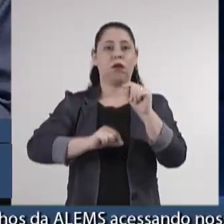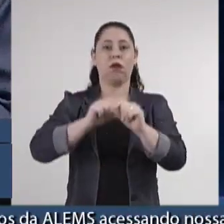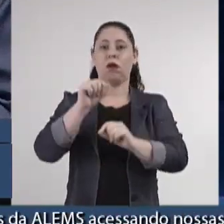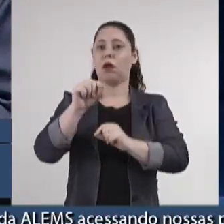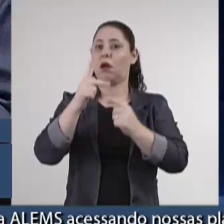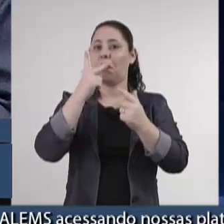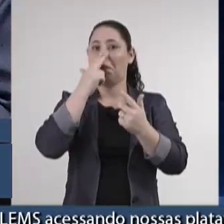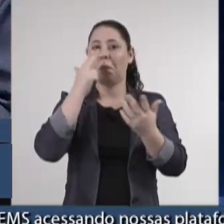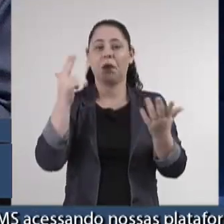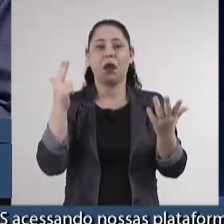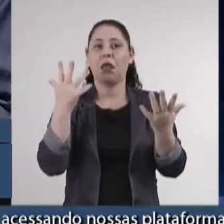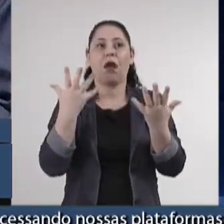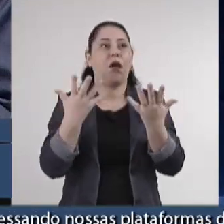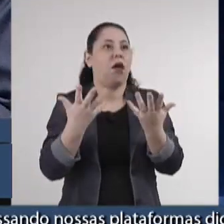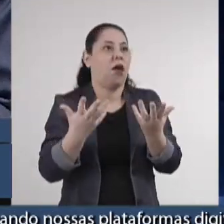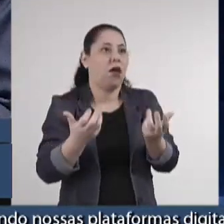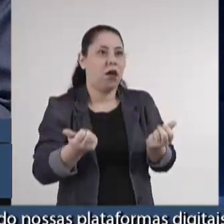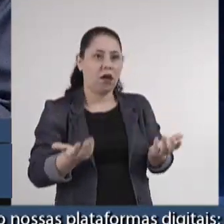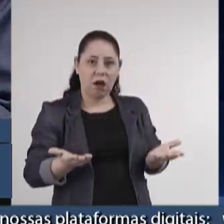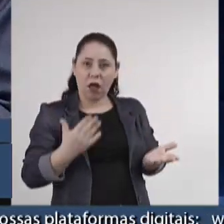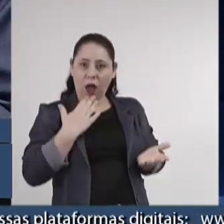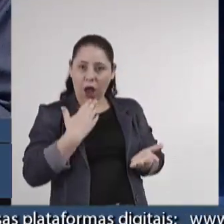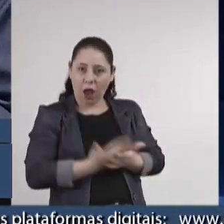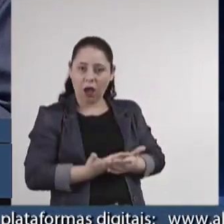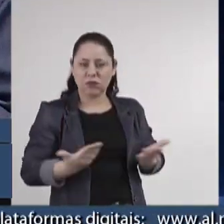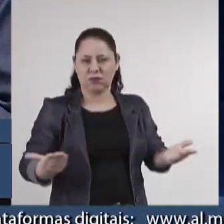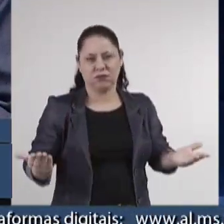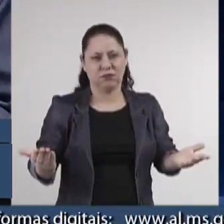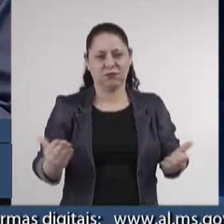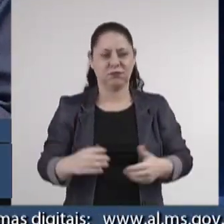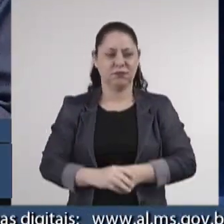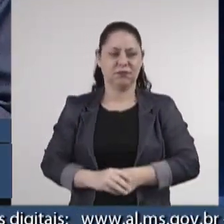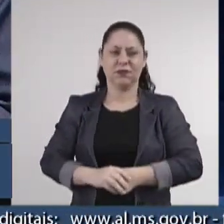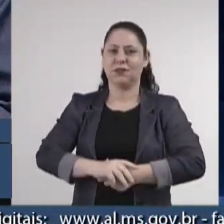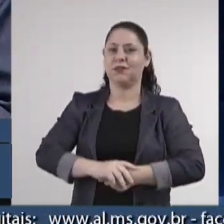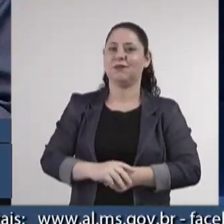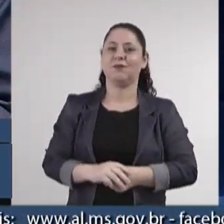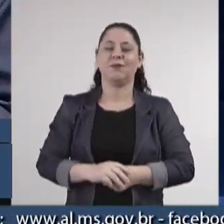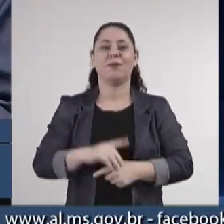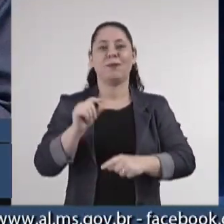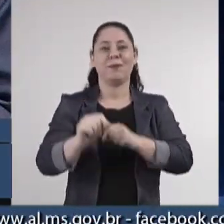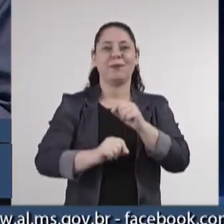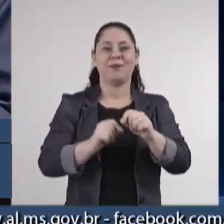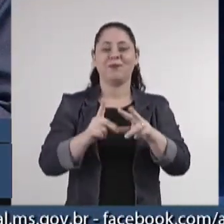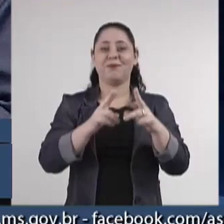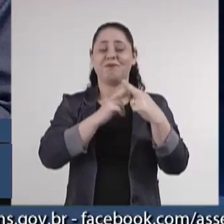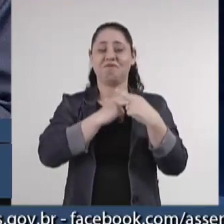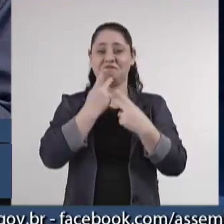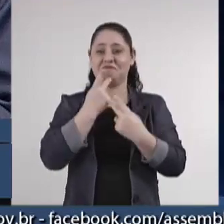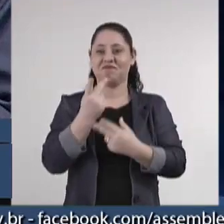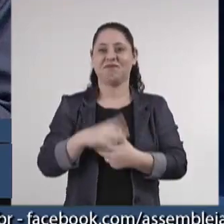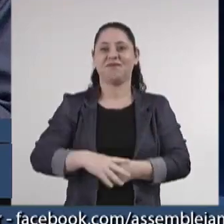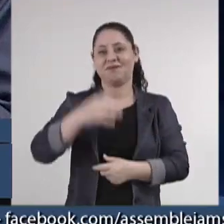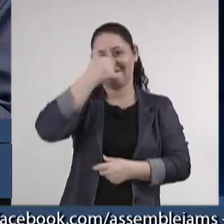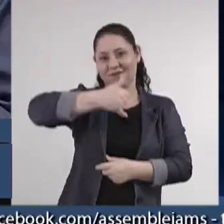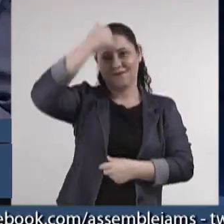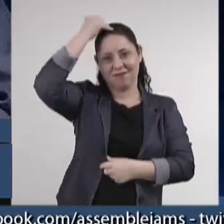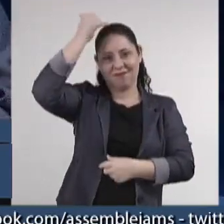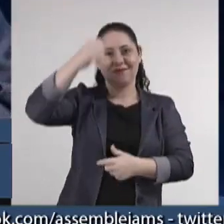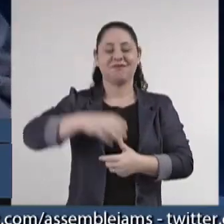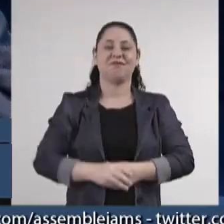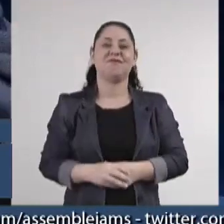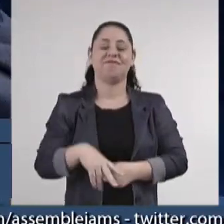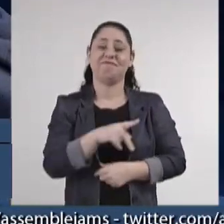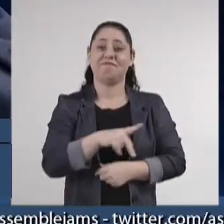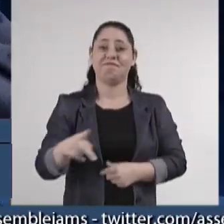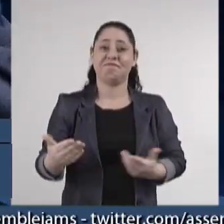espanta. E ontem eu vim aqui, eu até me retirei. Me desculpa, já estava bem representado pelo Júnior Mock, pelo Hashioka,